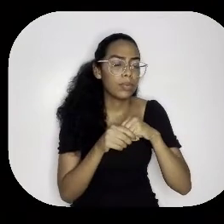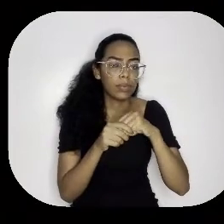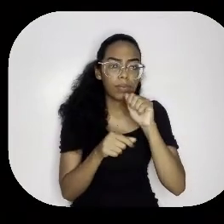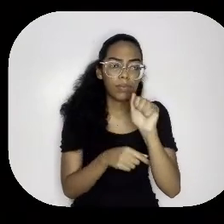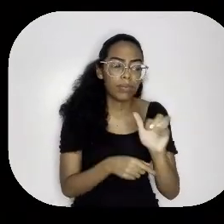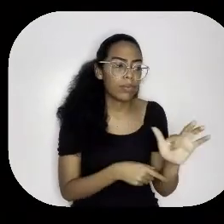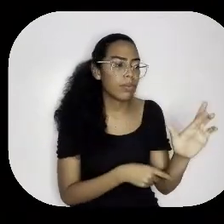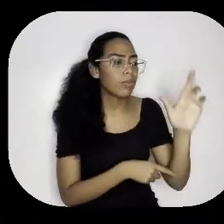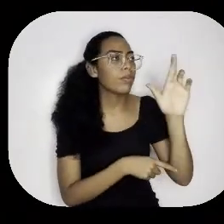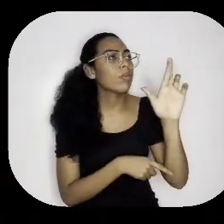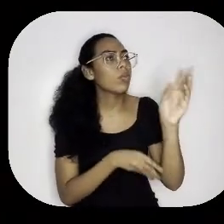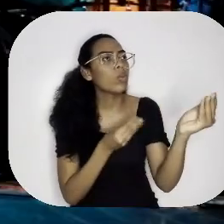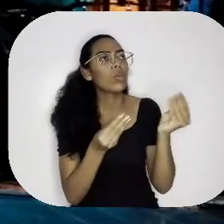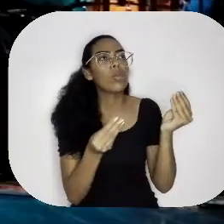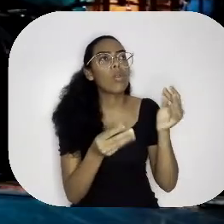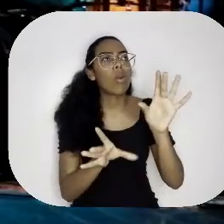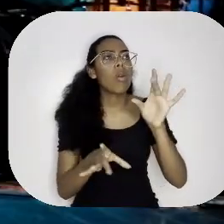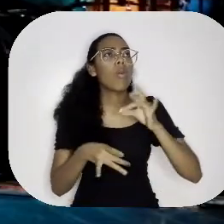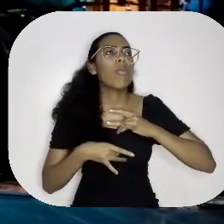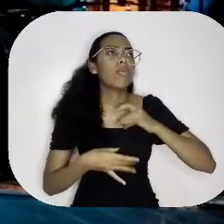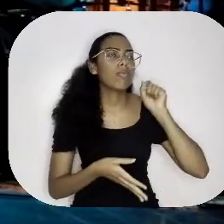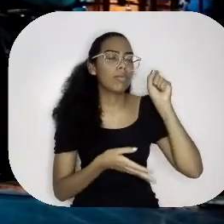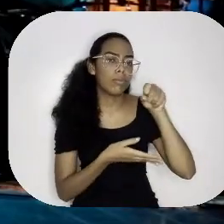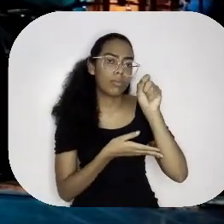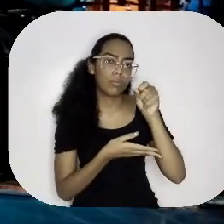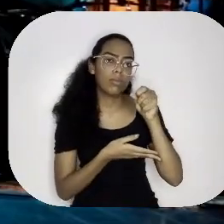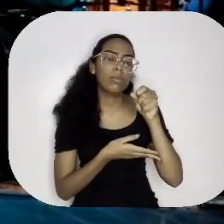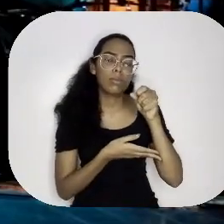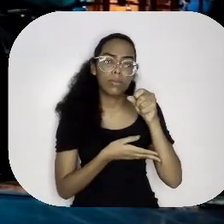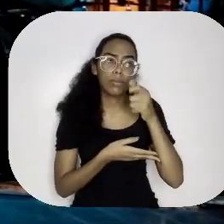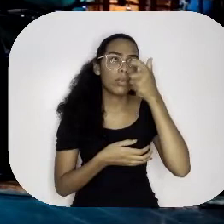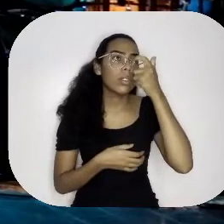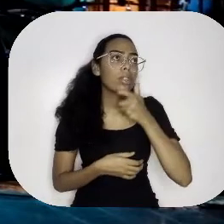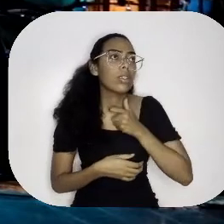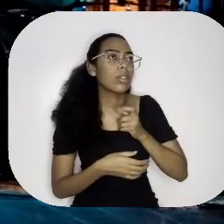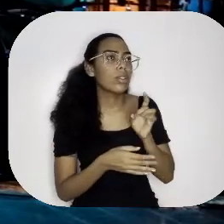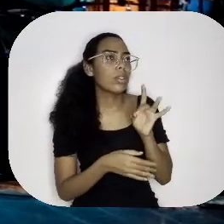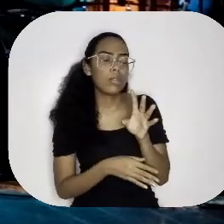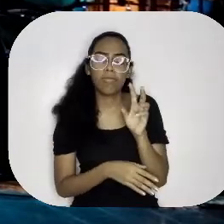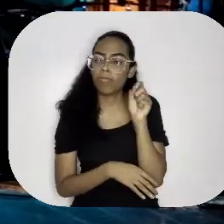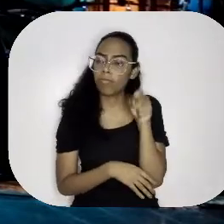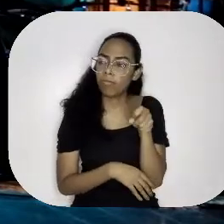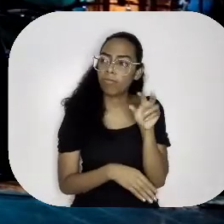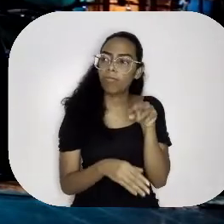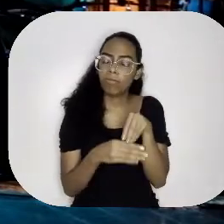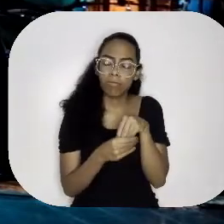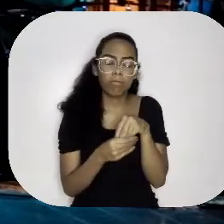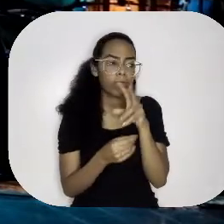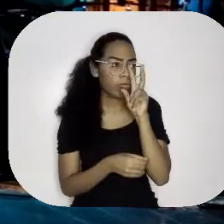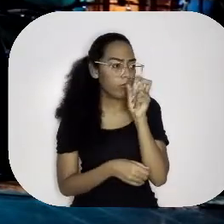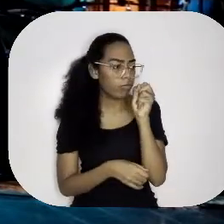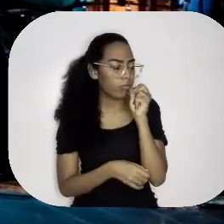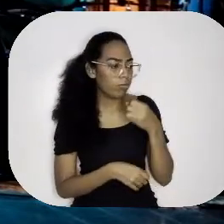dentro do ar. Sou parte de ti, sim. Eu sou todo